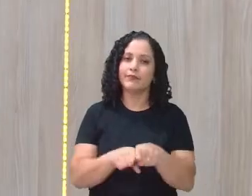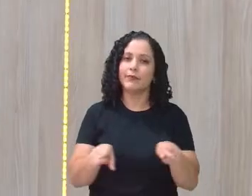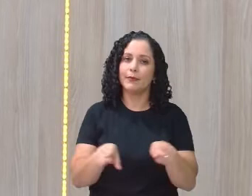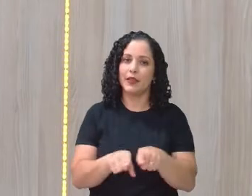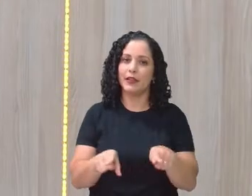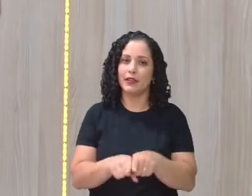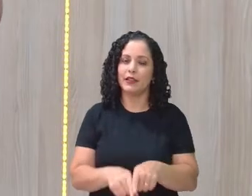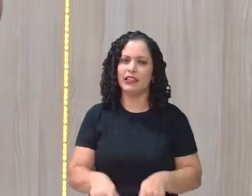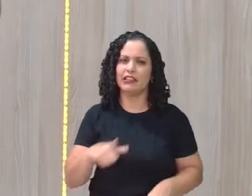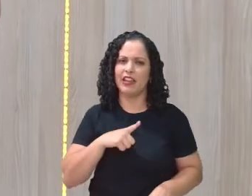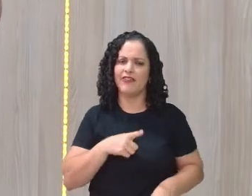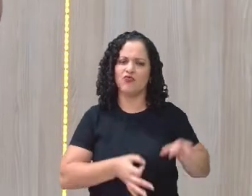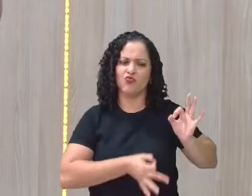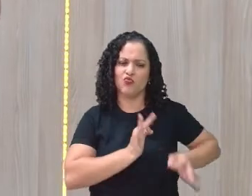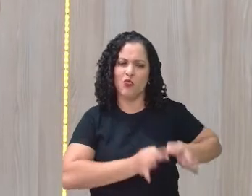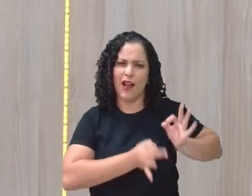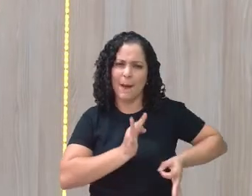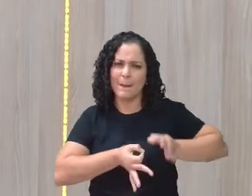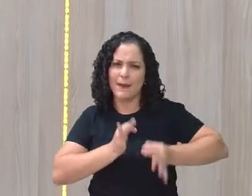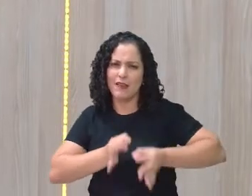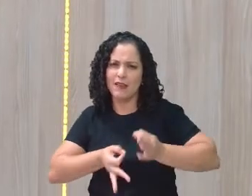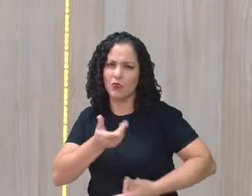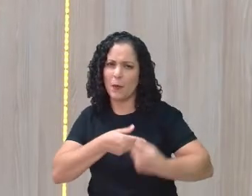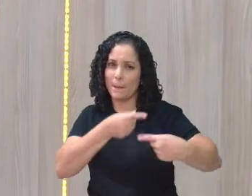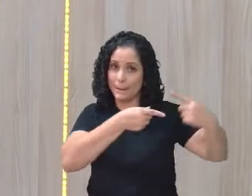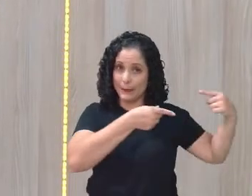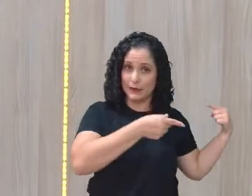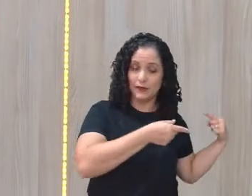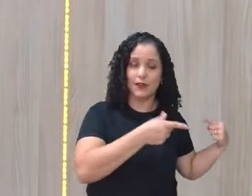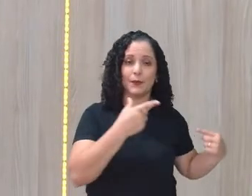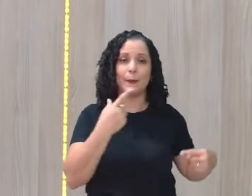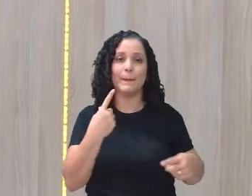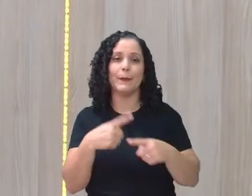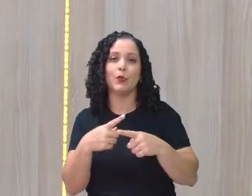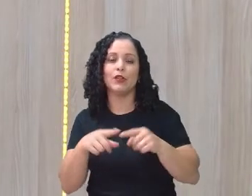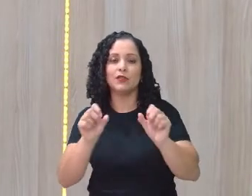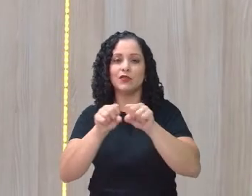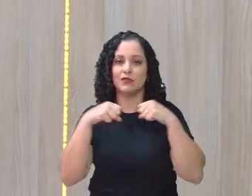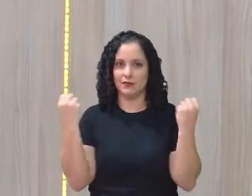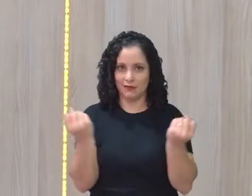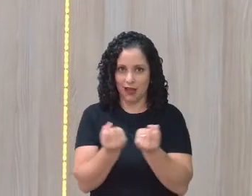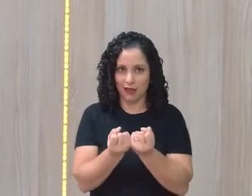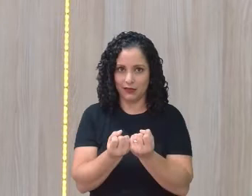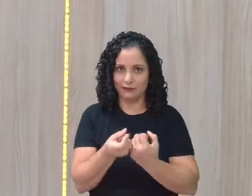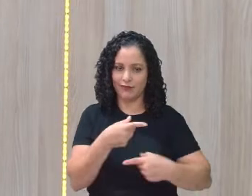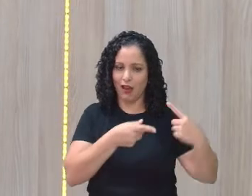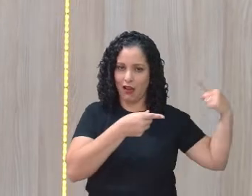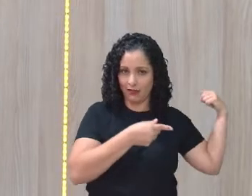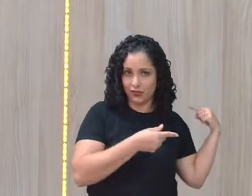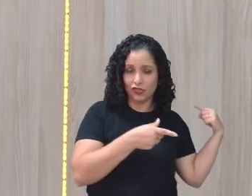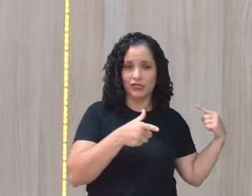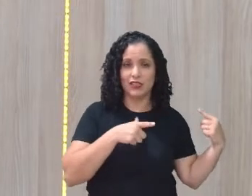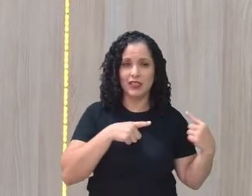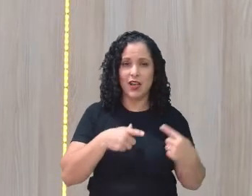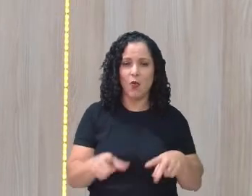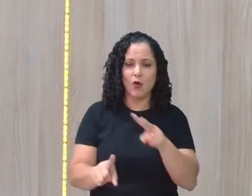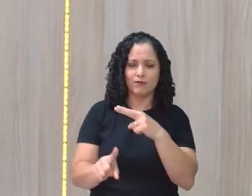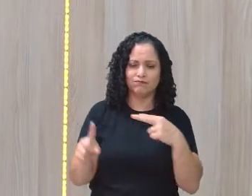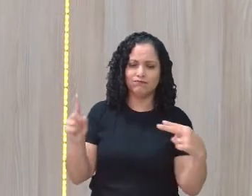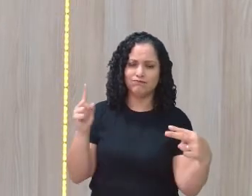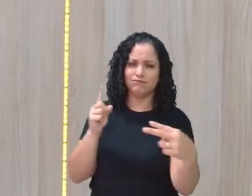houve julgamento e tudo na época, porque a sociedade na época, né, tinha uma visão ainda